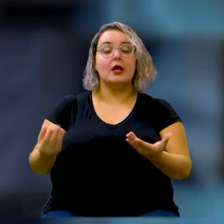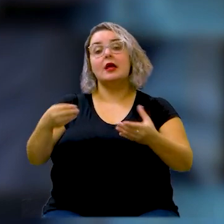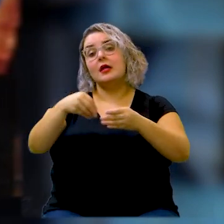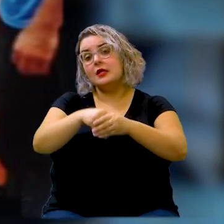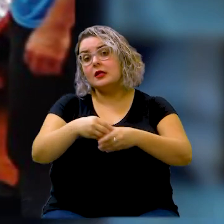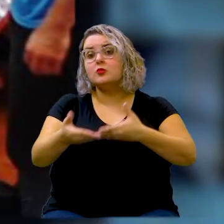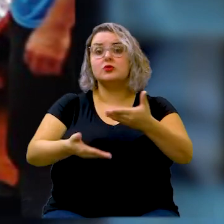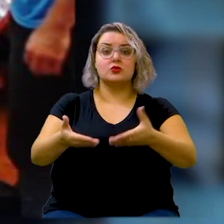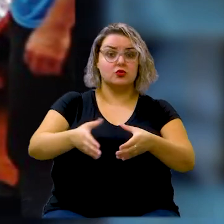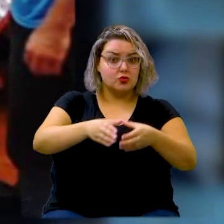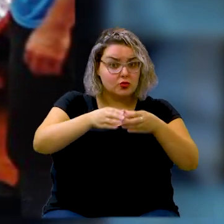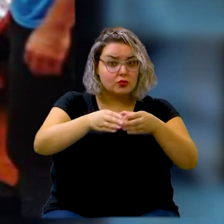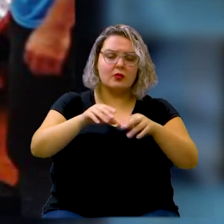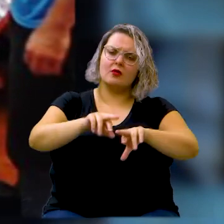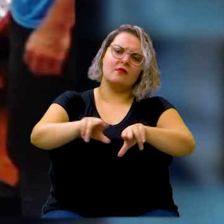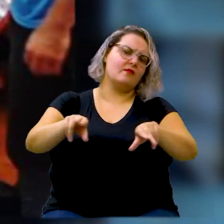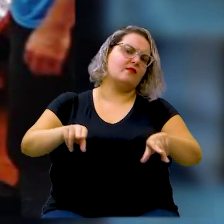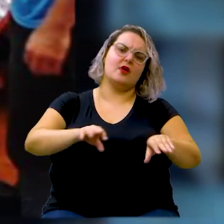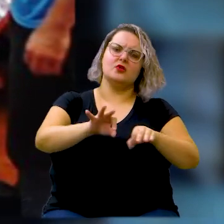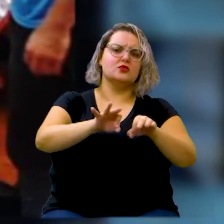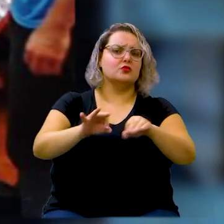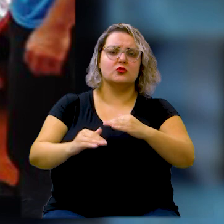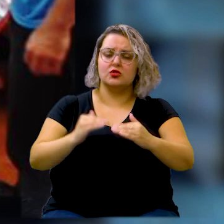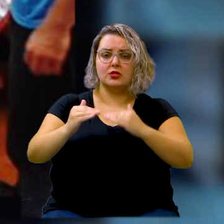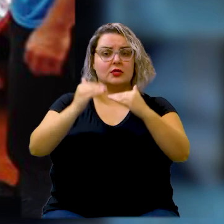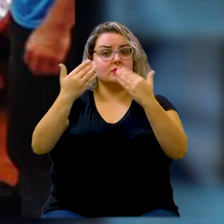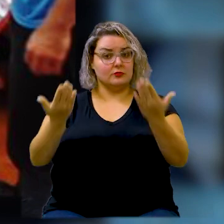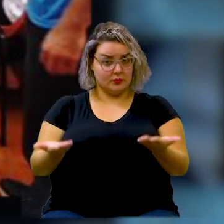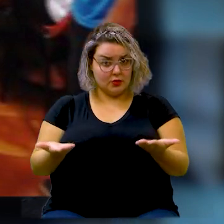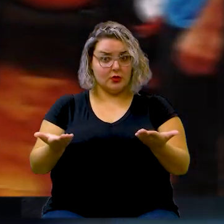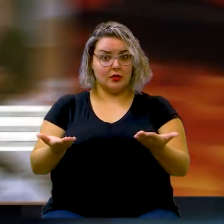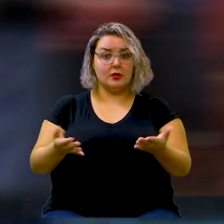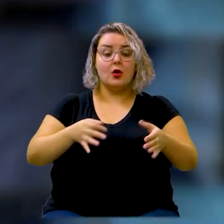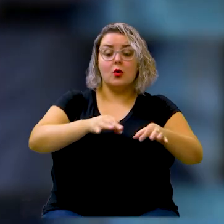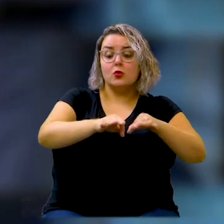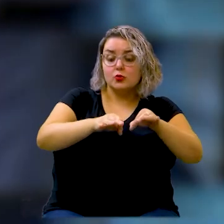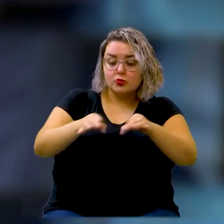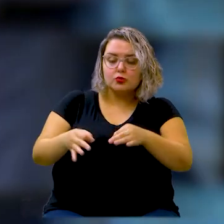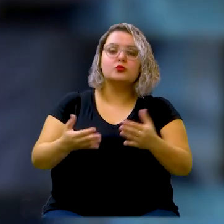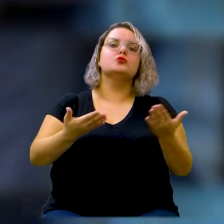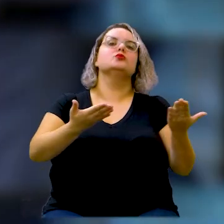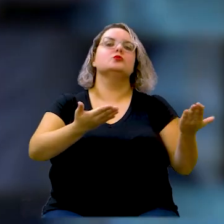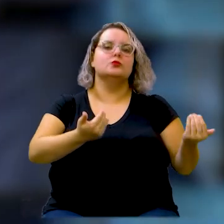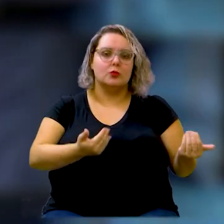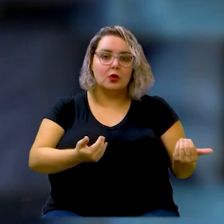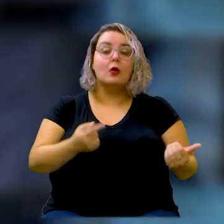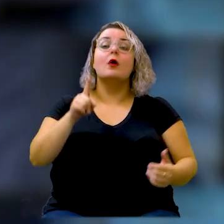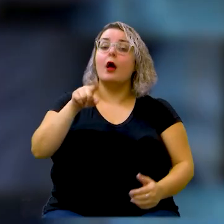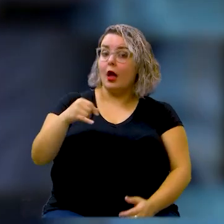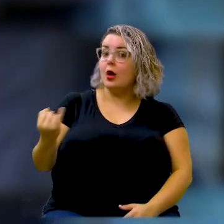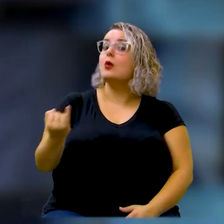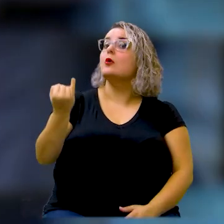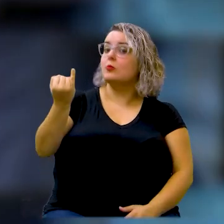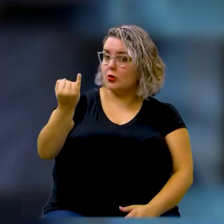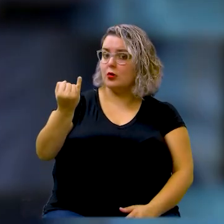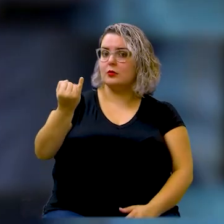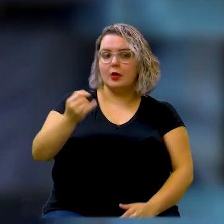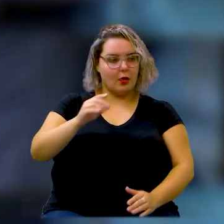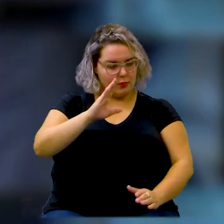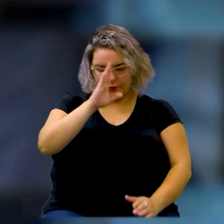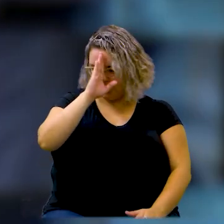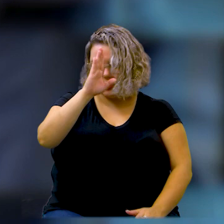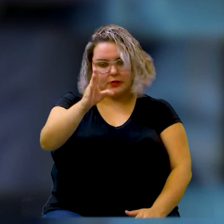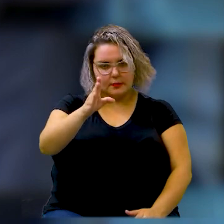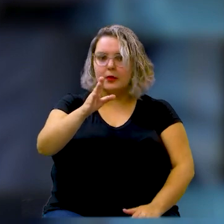convivência, são vários projetos desenvolvidos. Então, os projetos com os jovens ainda é muito importante, ainda é um carro-chefe da